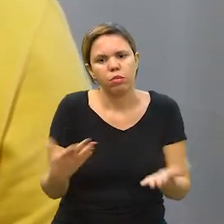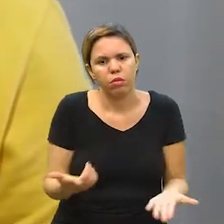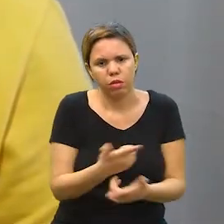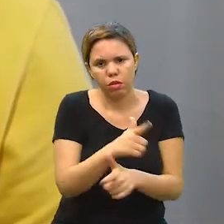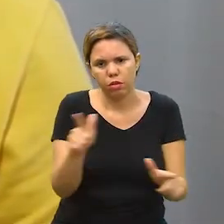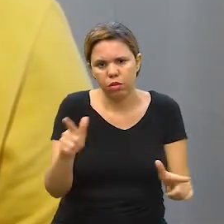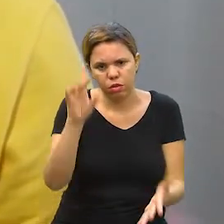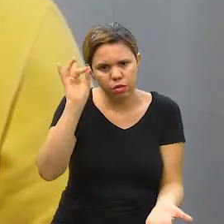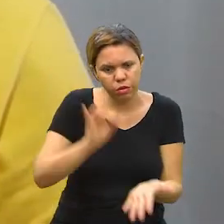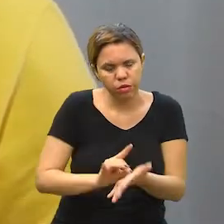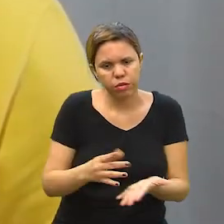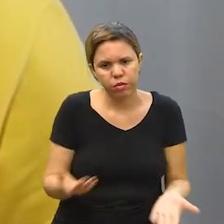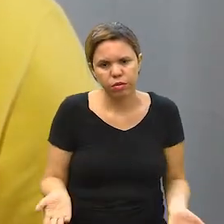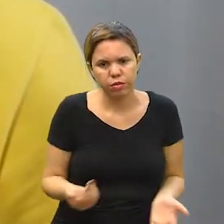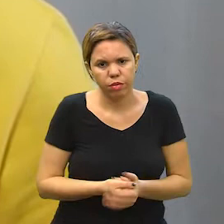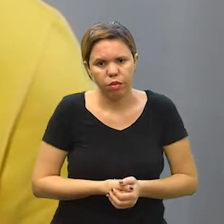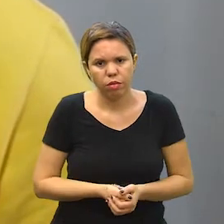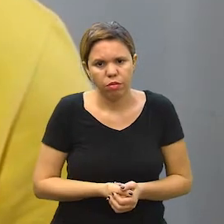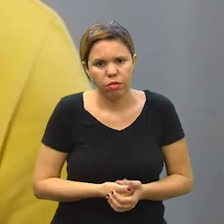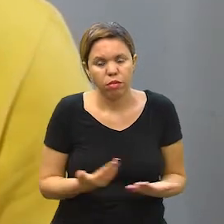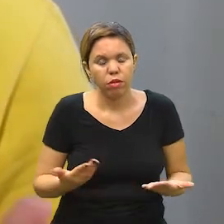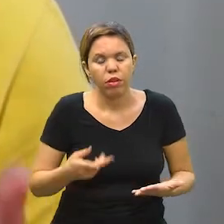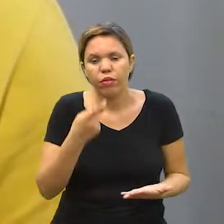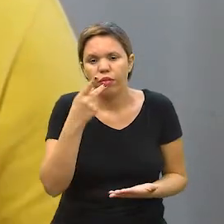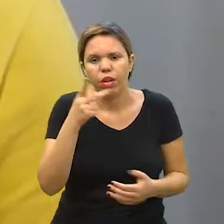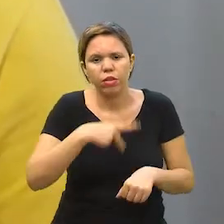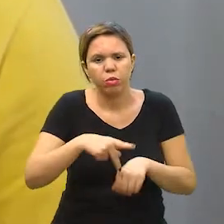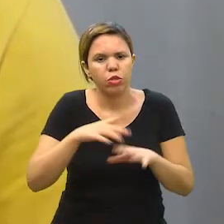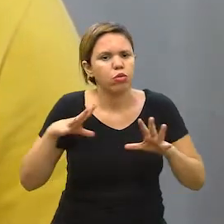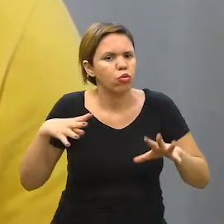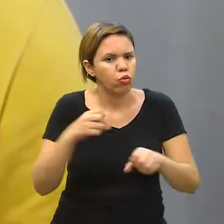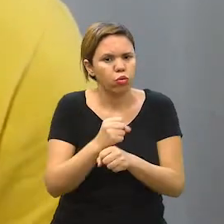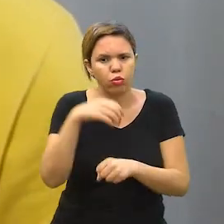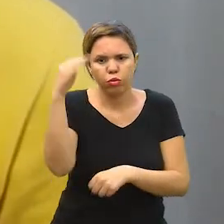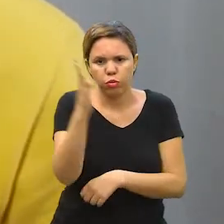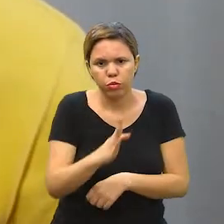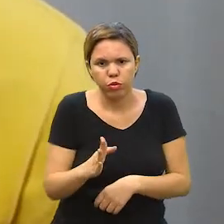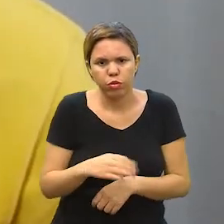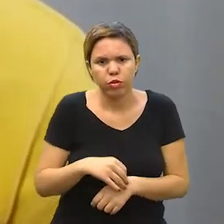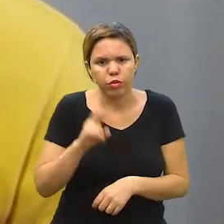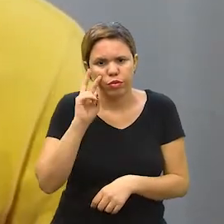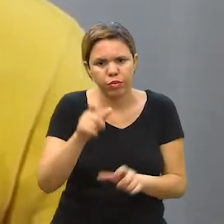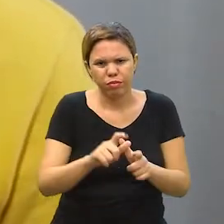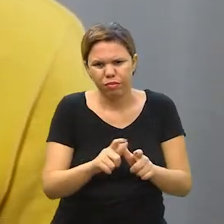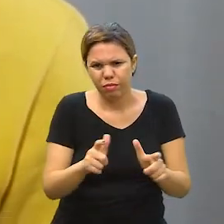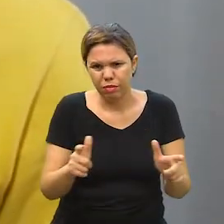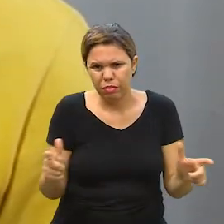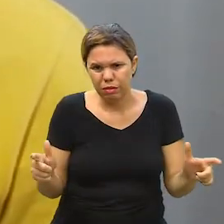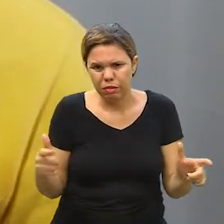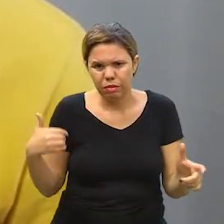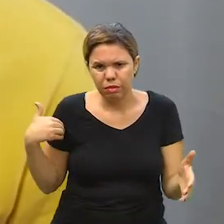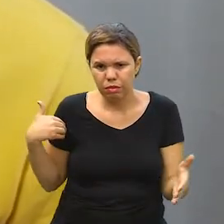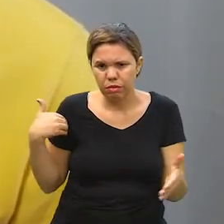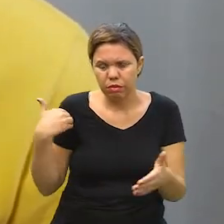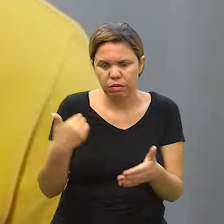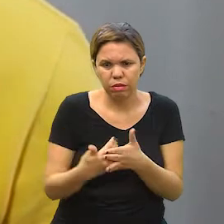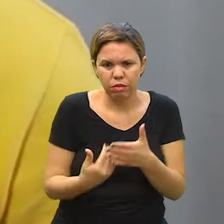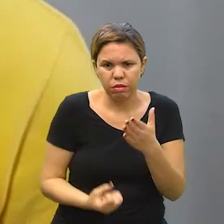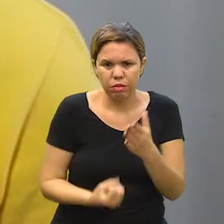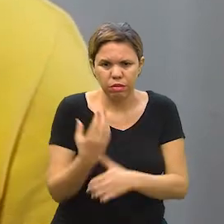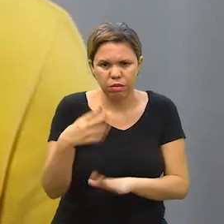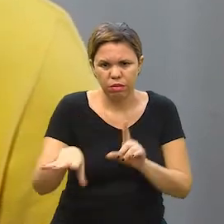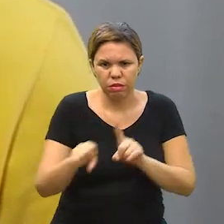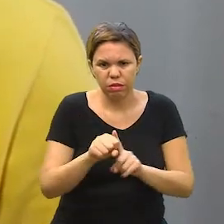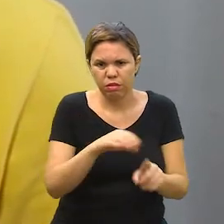essa confirmação. Agora, falando do país todo, o Brasil viu um crescimento grande no número de casos e